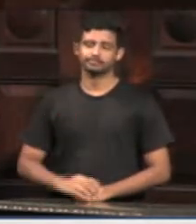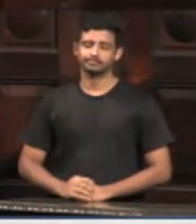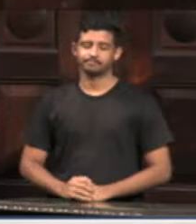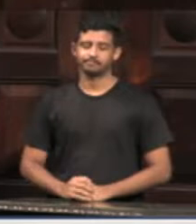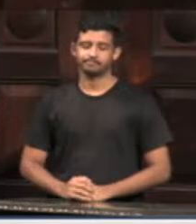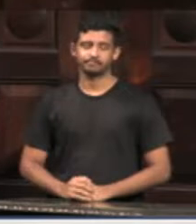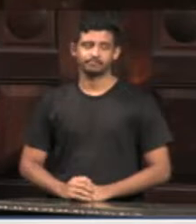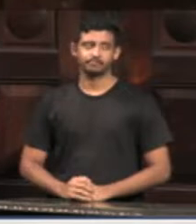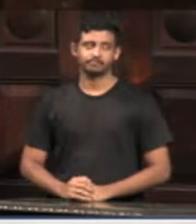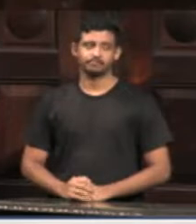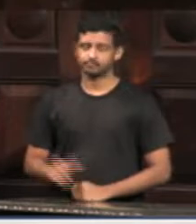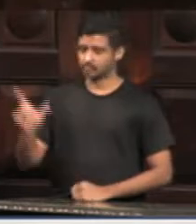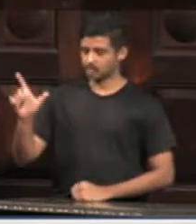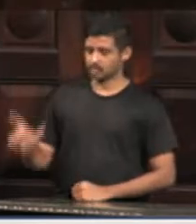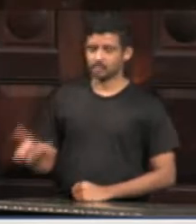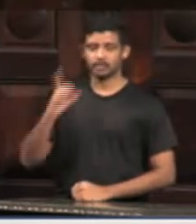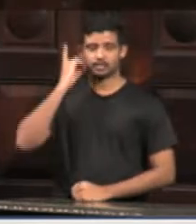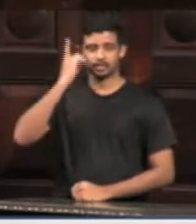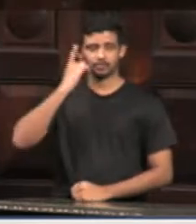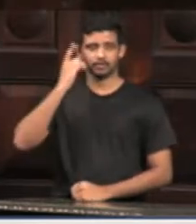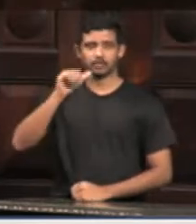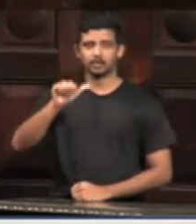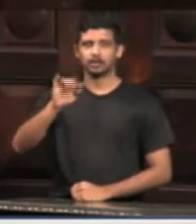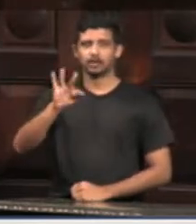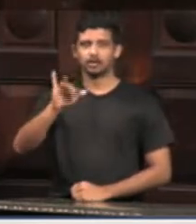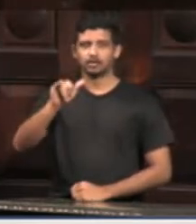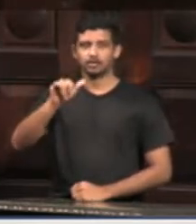pelo deputado Átila Nunes,